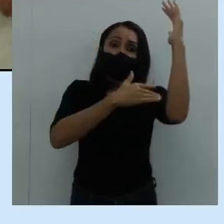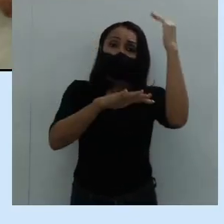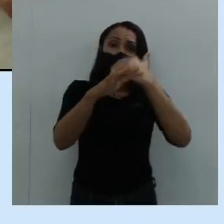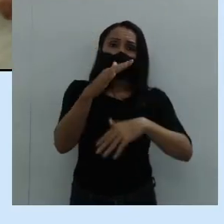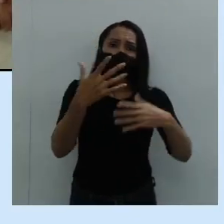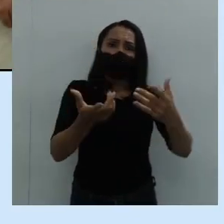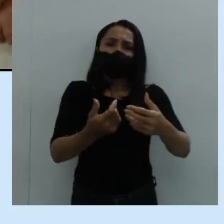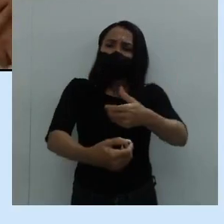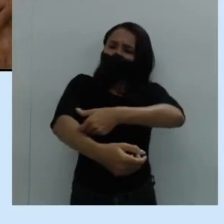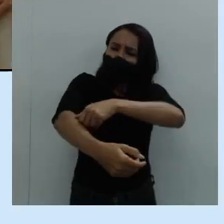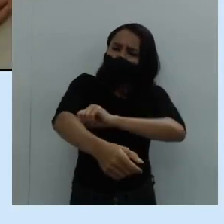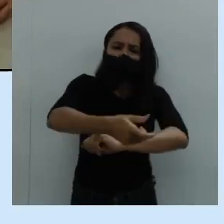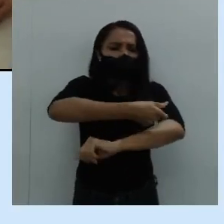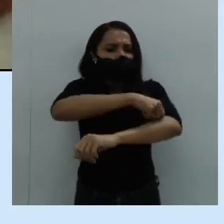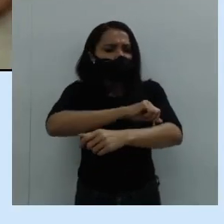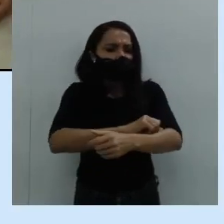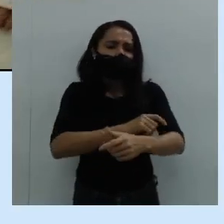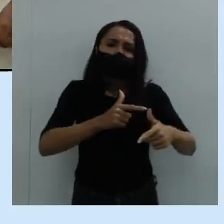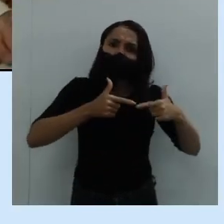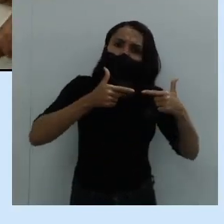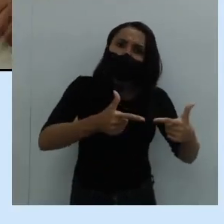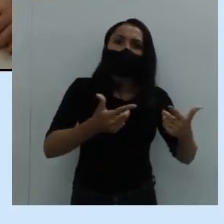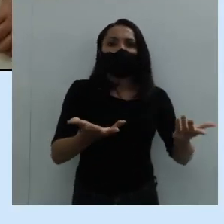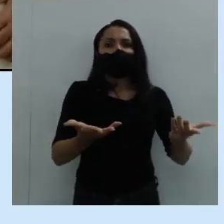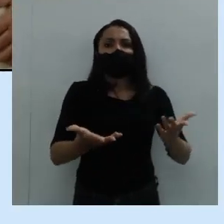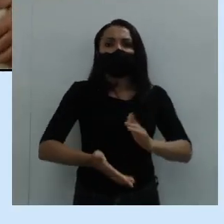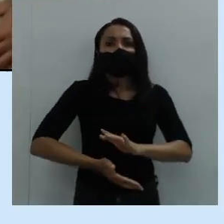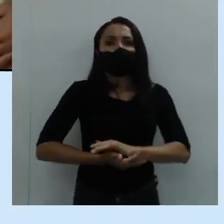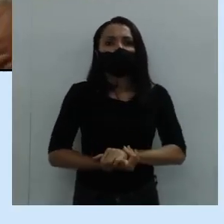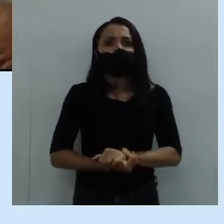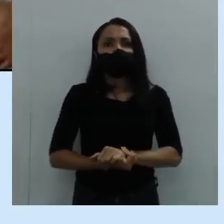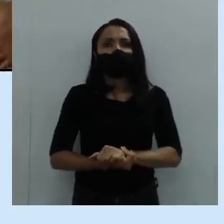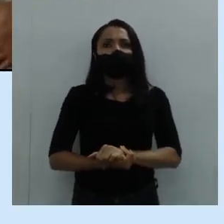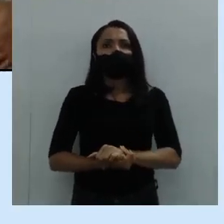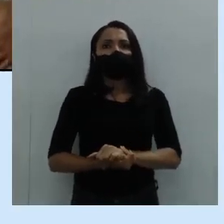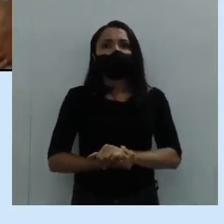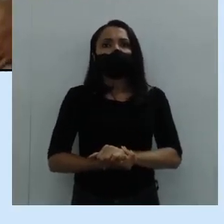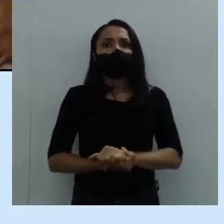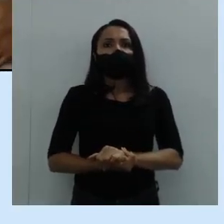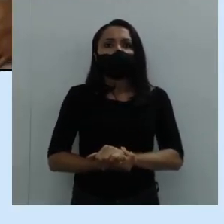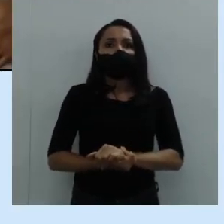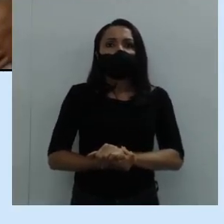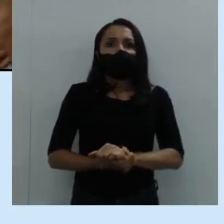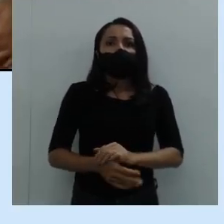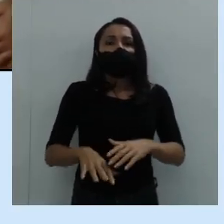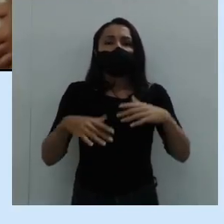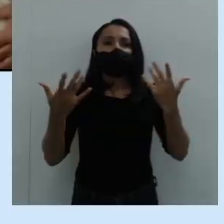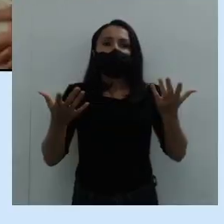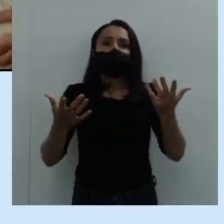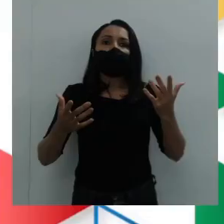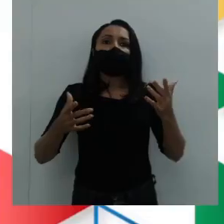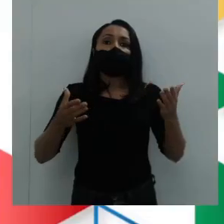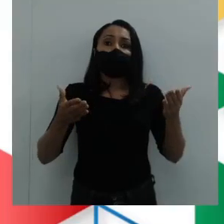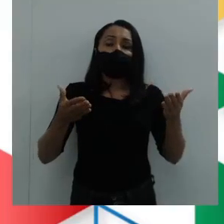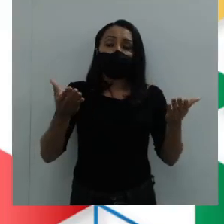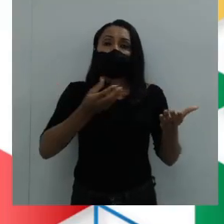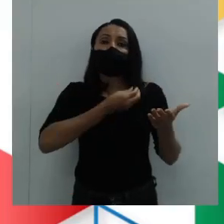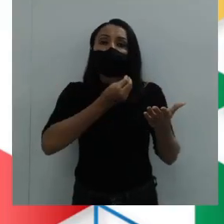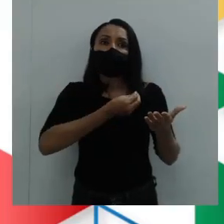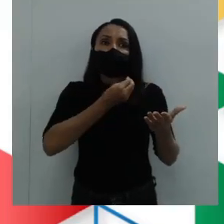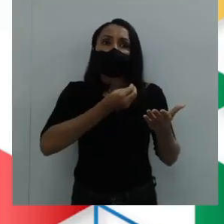as mangas e dizer não. Existe também a questão das explorações que são